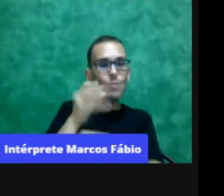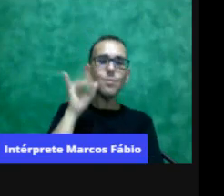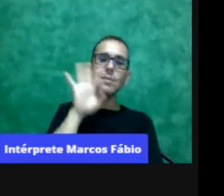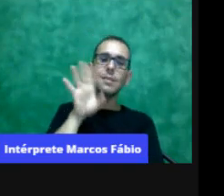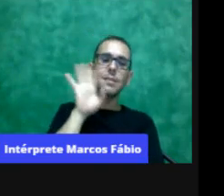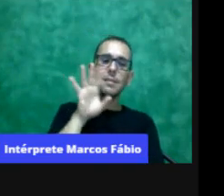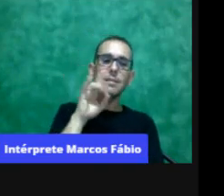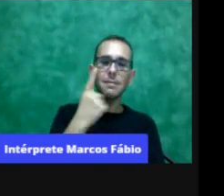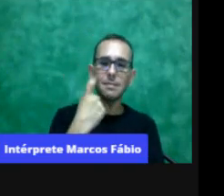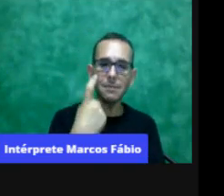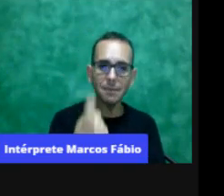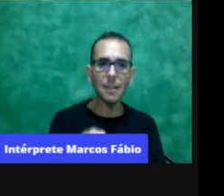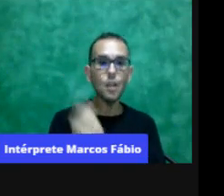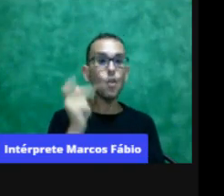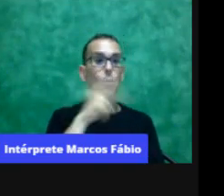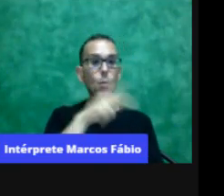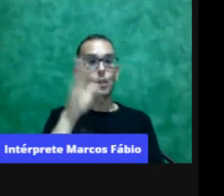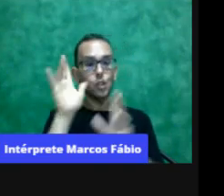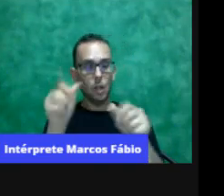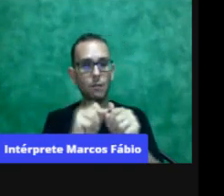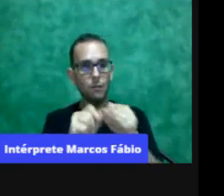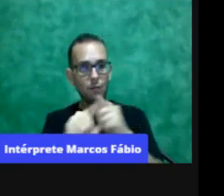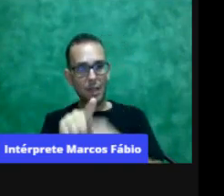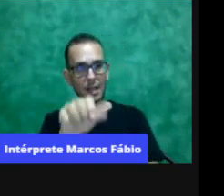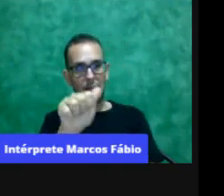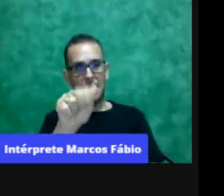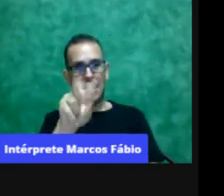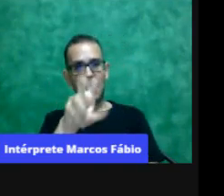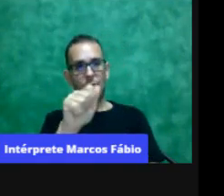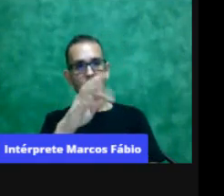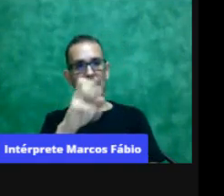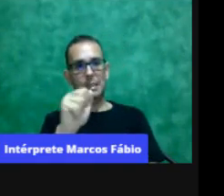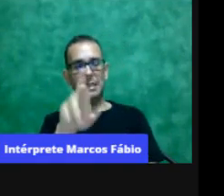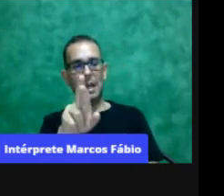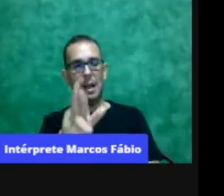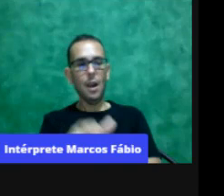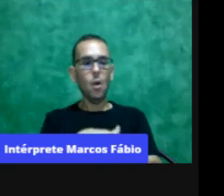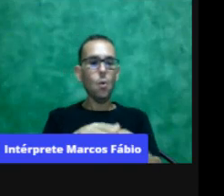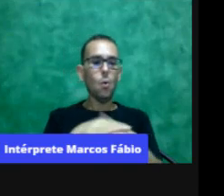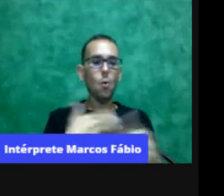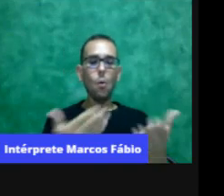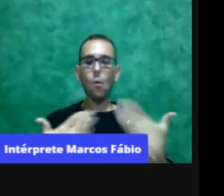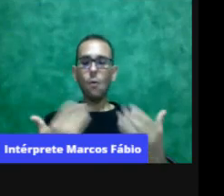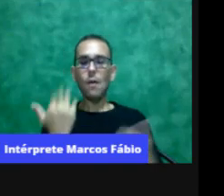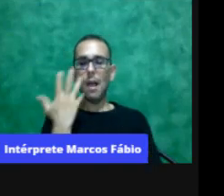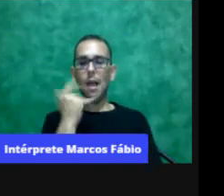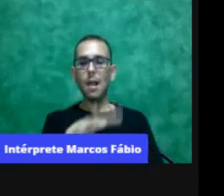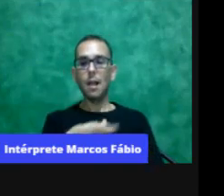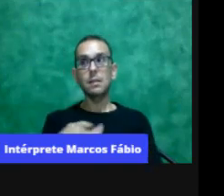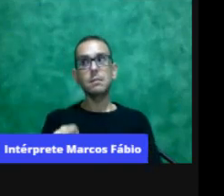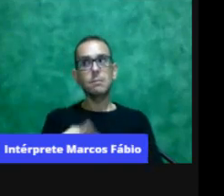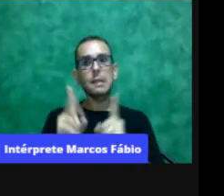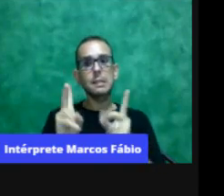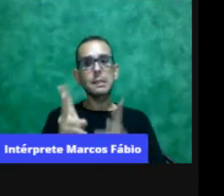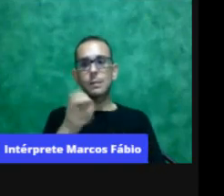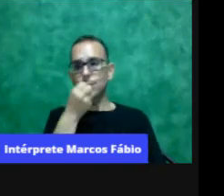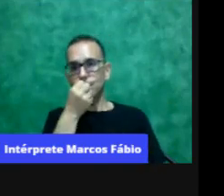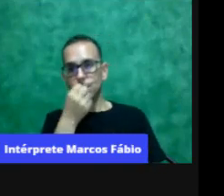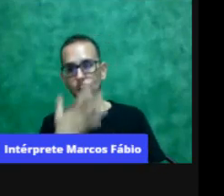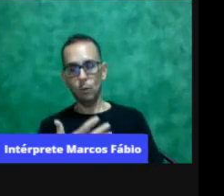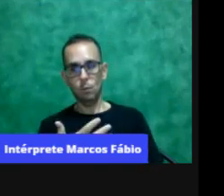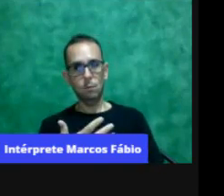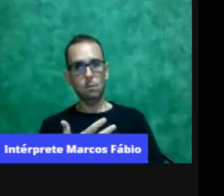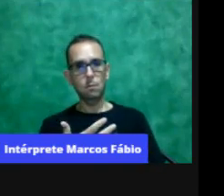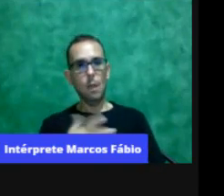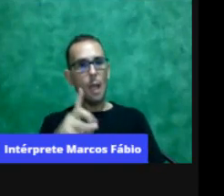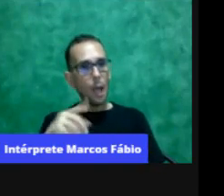Do professor que já fez o seu avatar e que conversa com as crianças, mas é sempre bom, né? Dosar. O